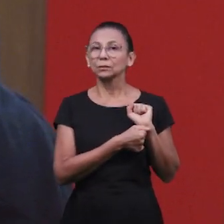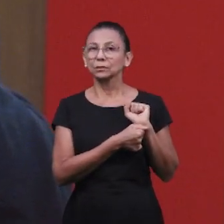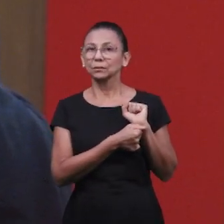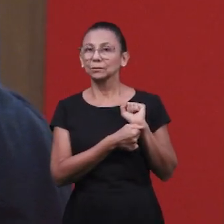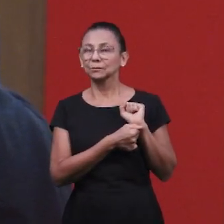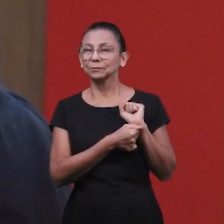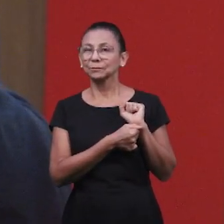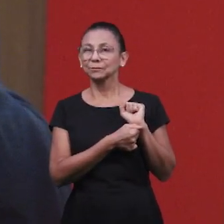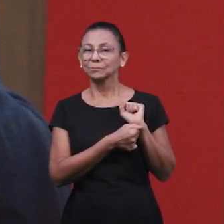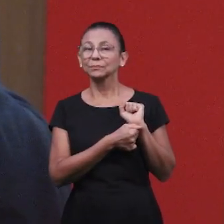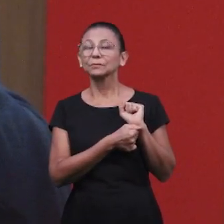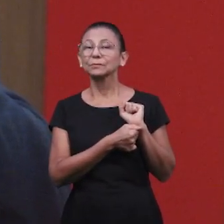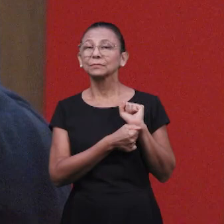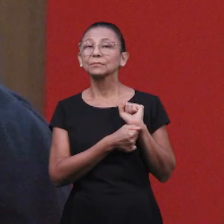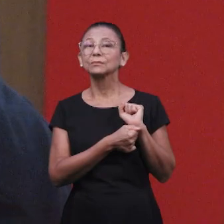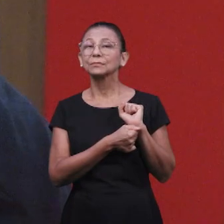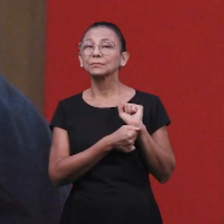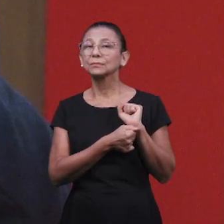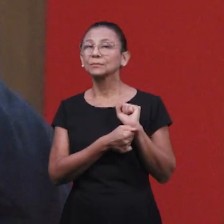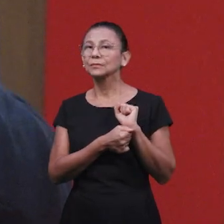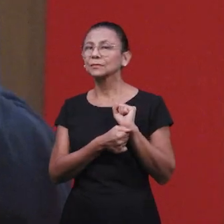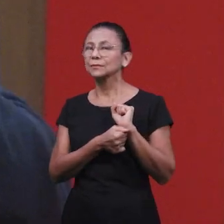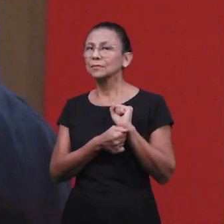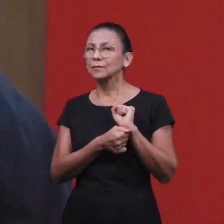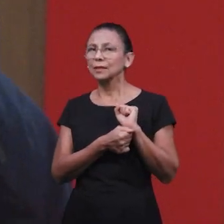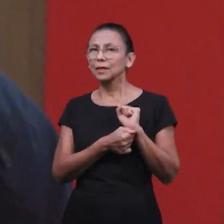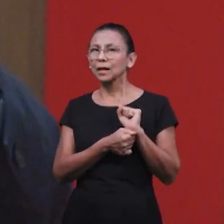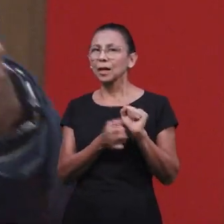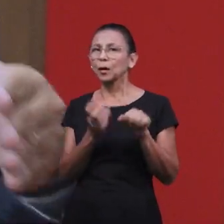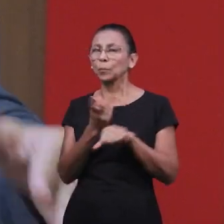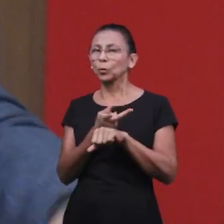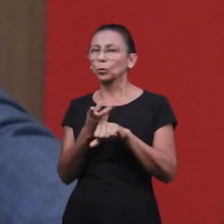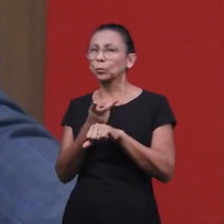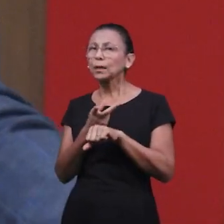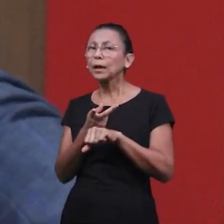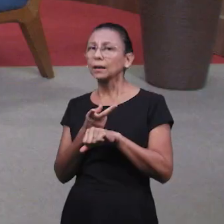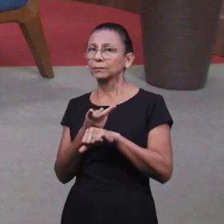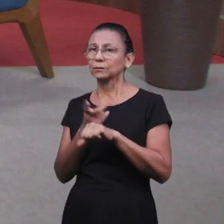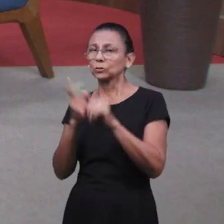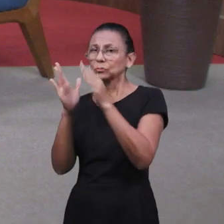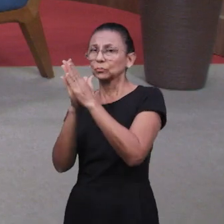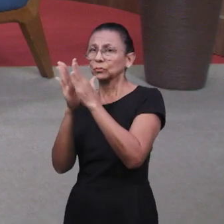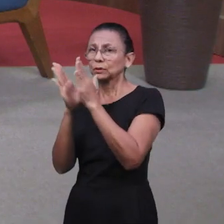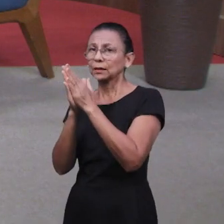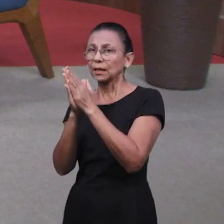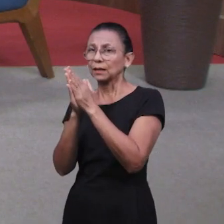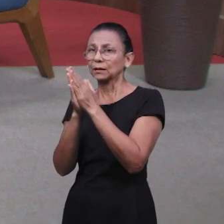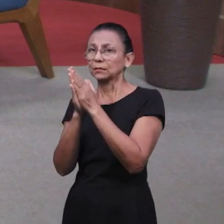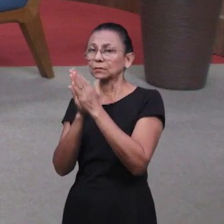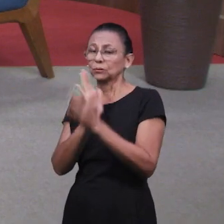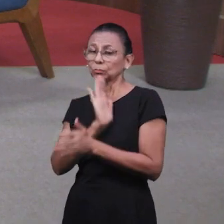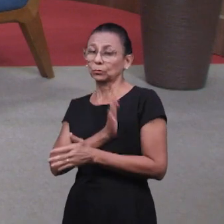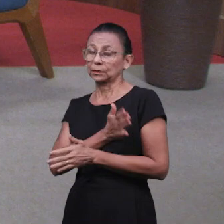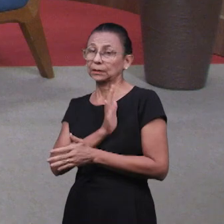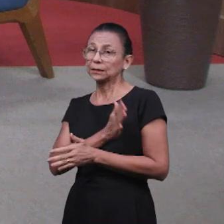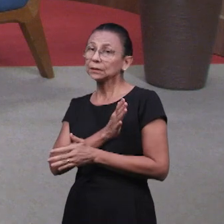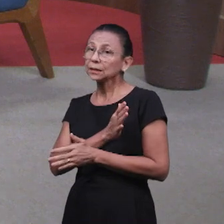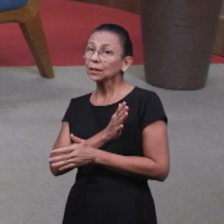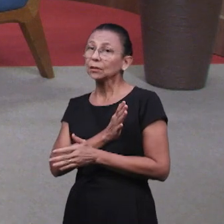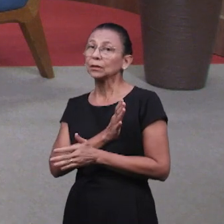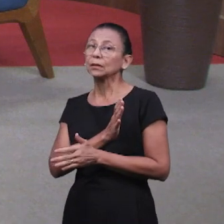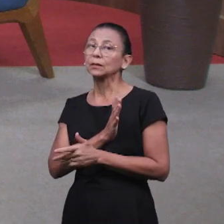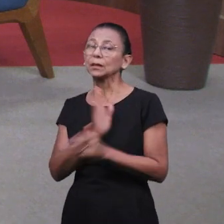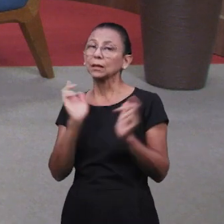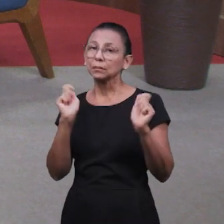é o que está escrito no profeta que nós já lemos. É buscar de todo o coração. Glória a Jesus. Buscar o Senhor enquanto se pode achar. Quanto se pode